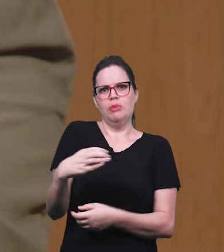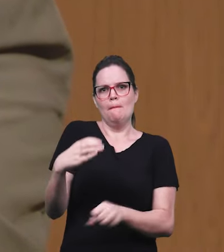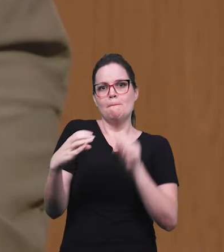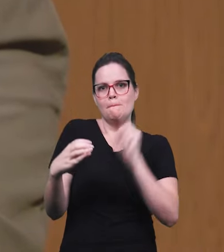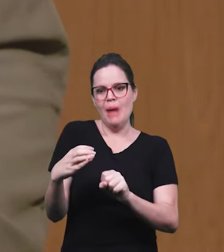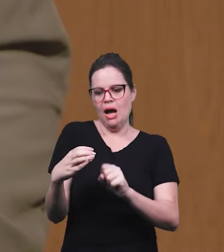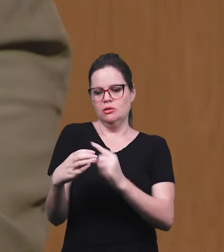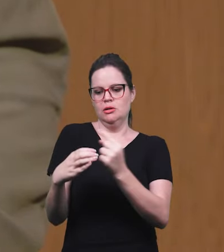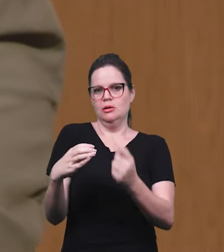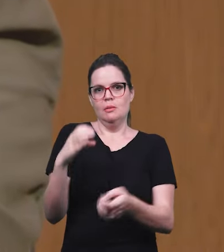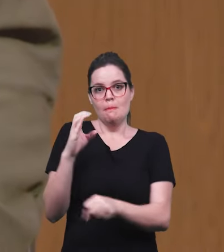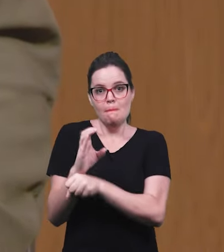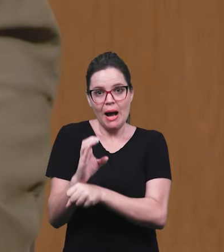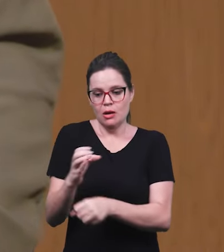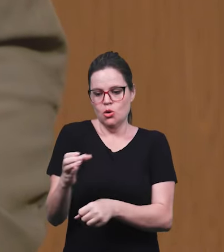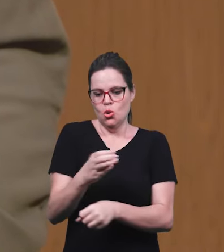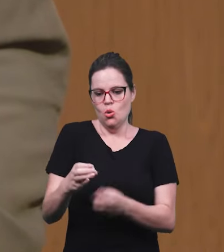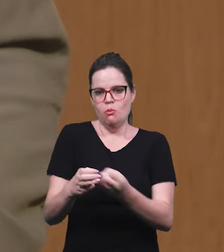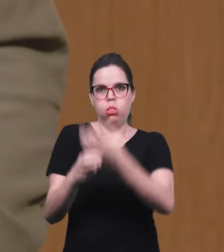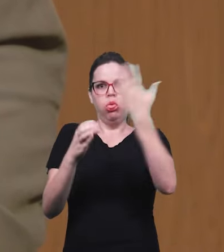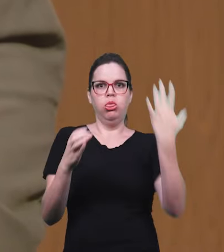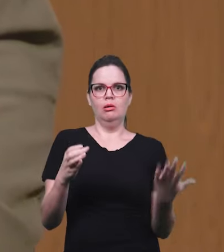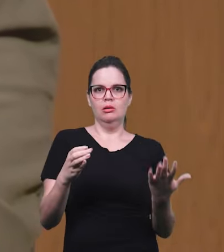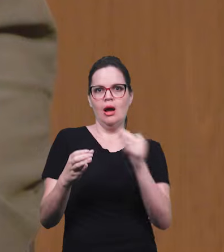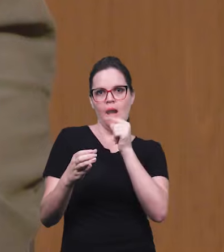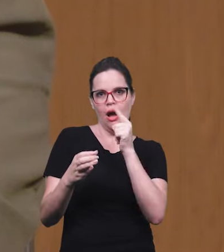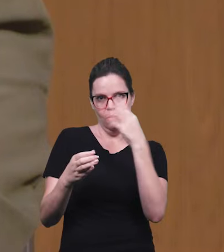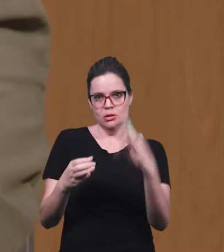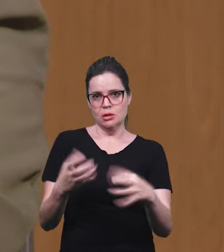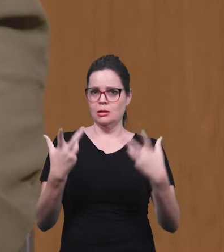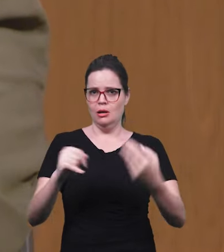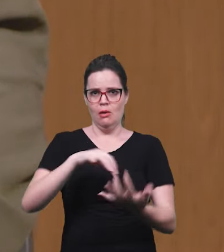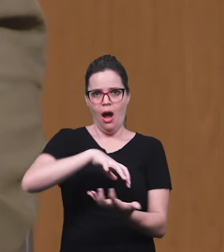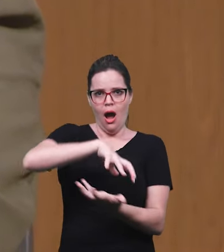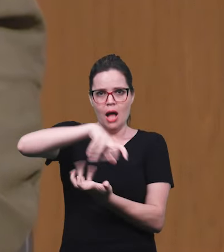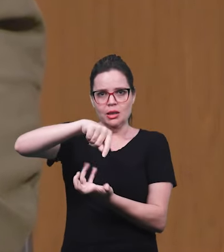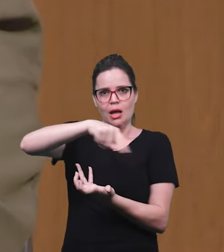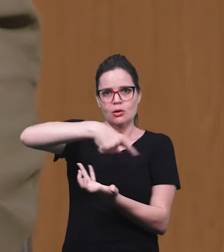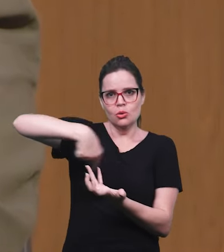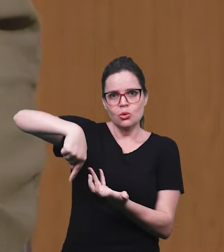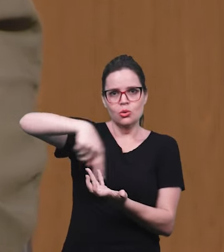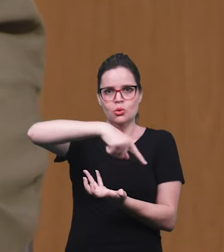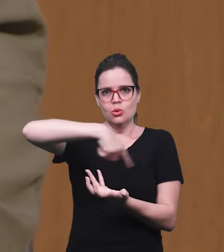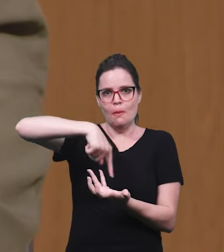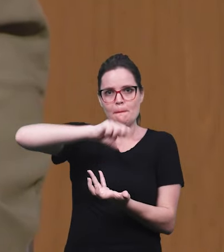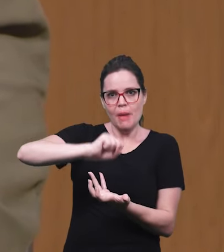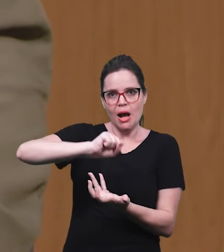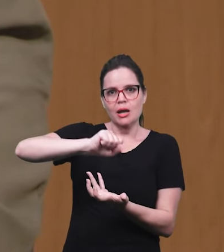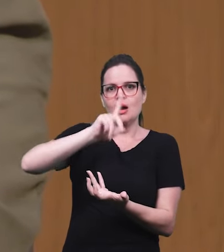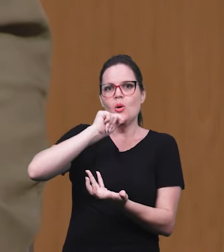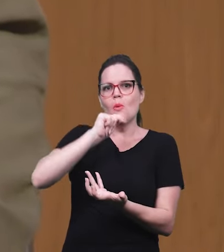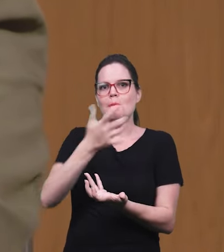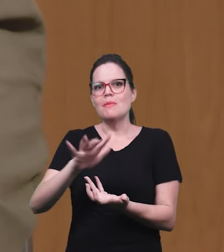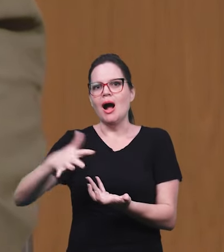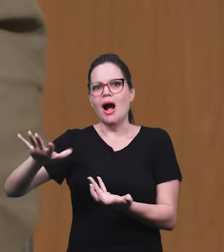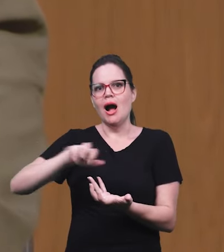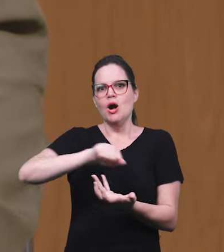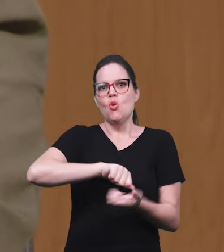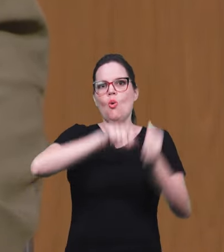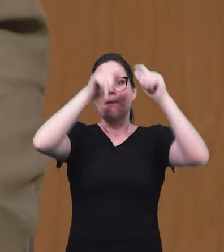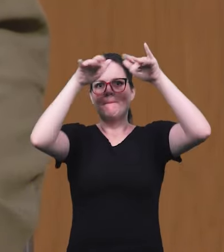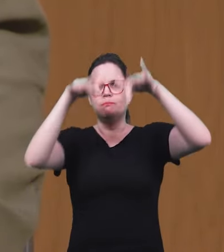continua nesse movimento por causa da inércia. Aí as ondas seriam um tsunami catastrófico e acabar com a vida de todo jeito. Mas Deus, no seu